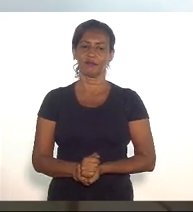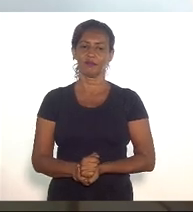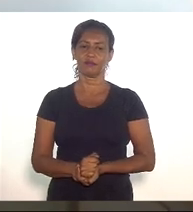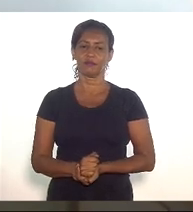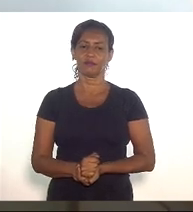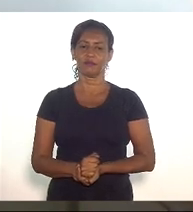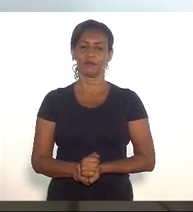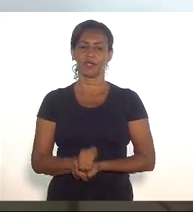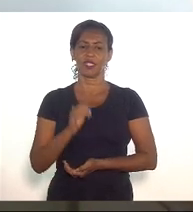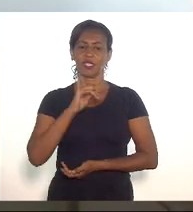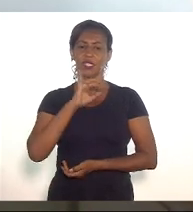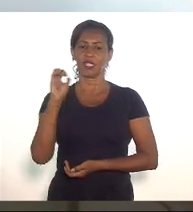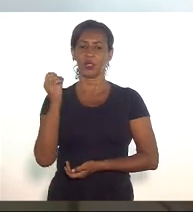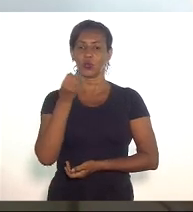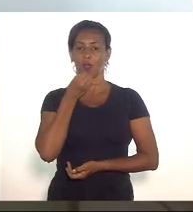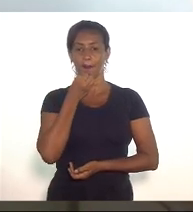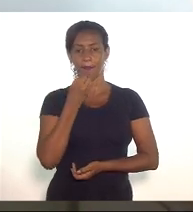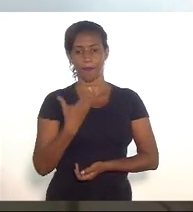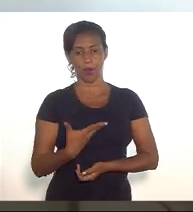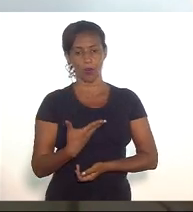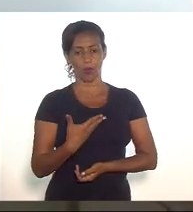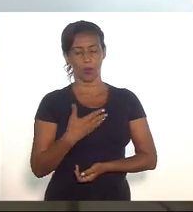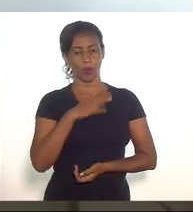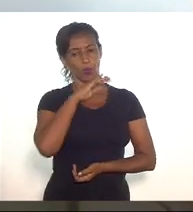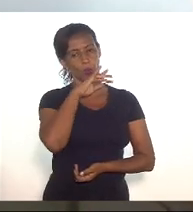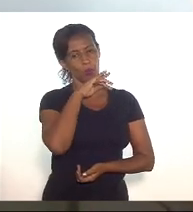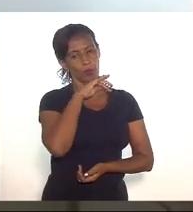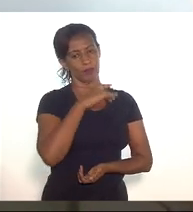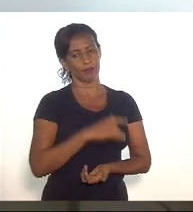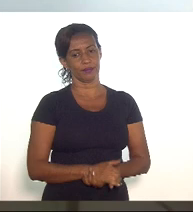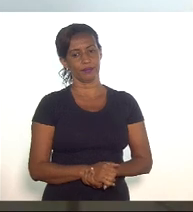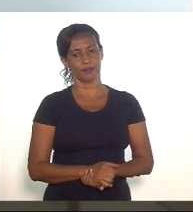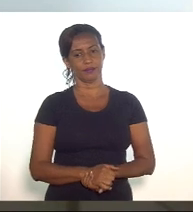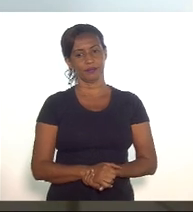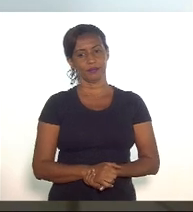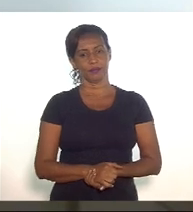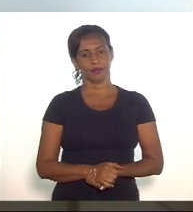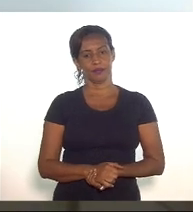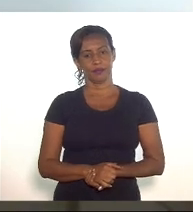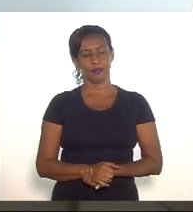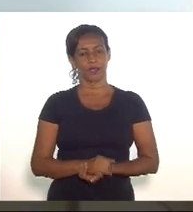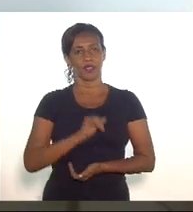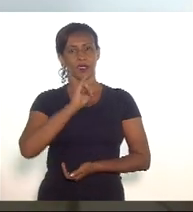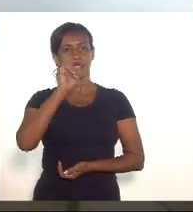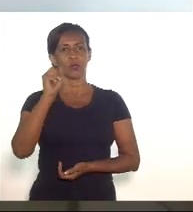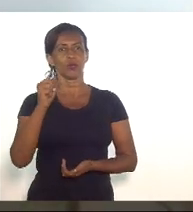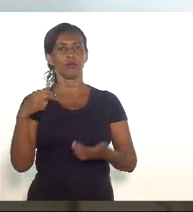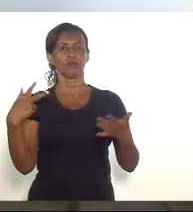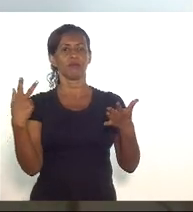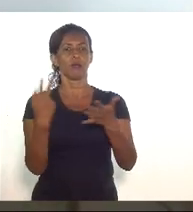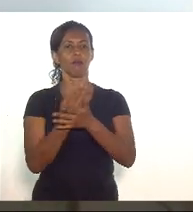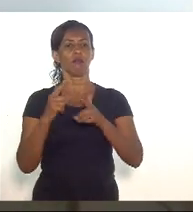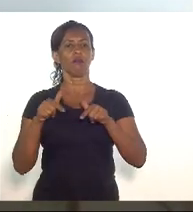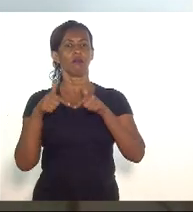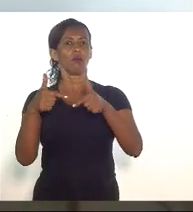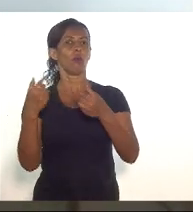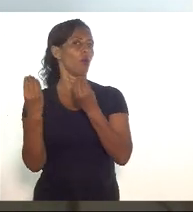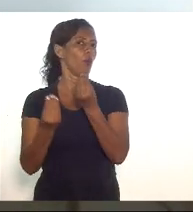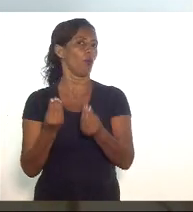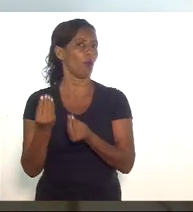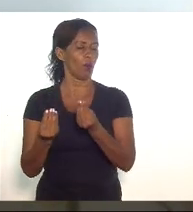isto será bom ou será ruim? Isto está acontecendo como, para